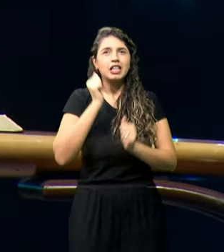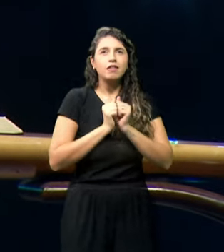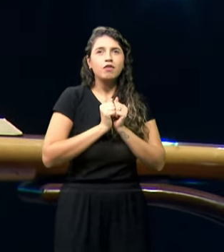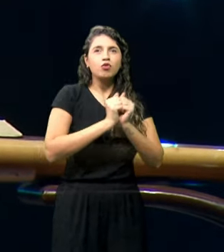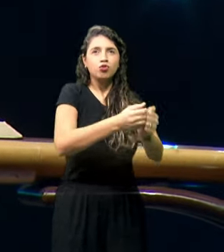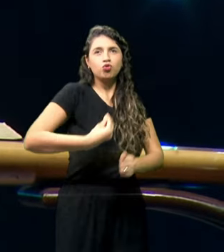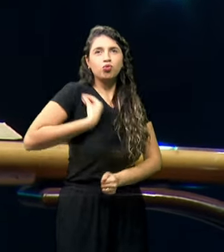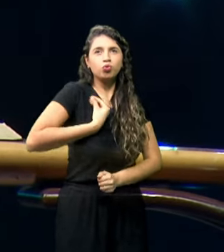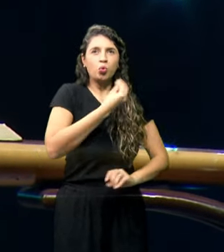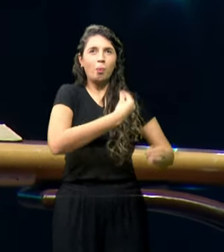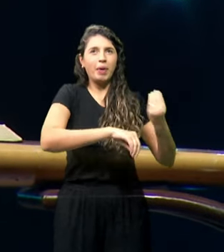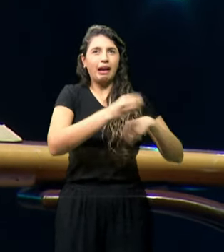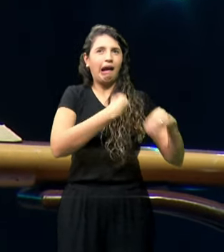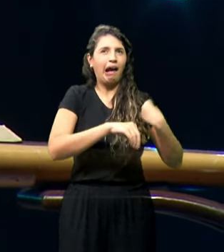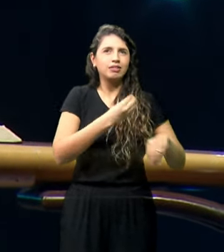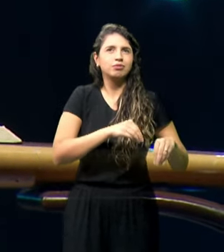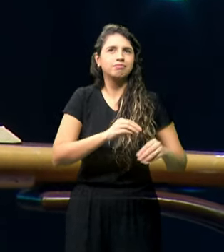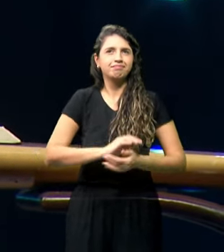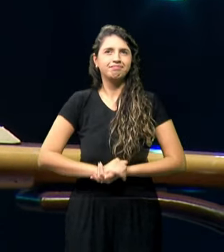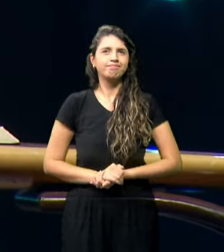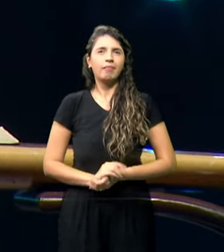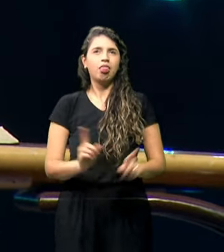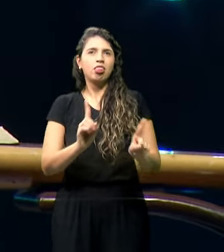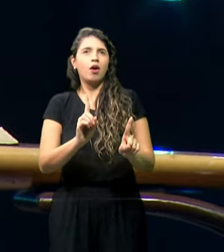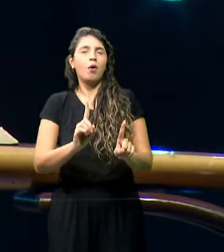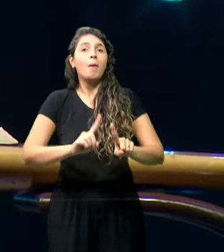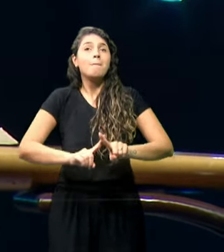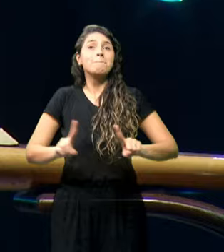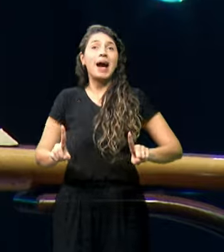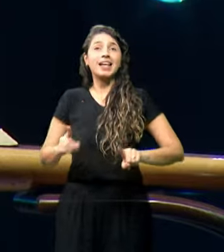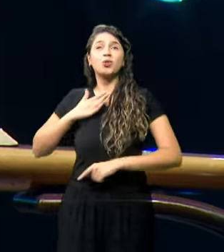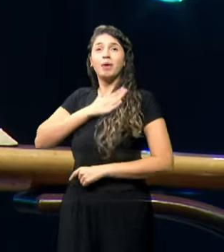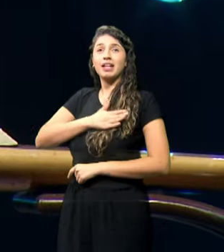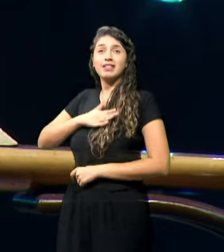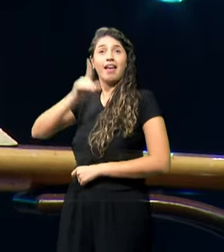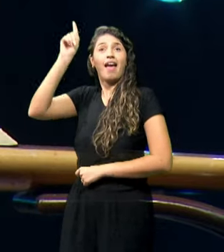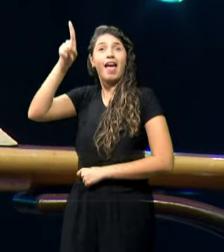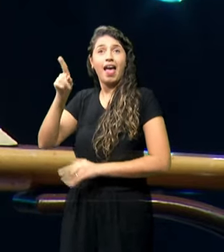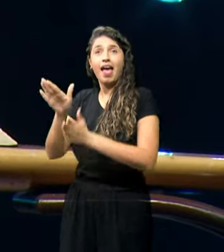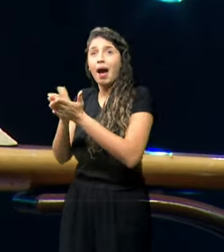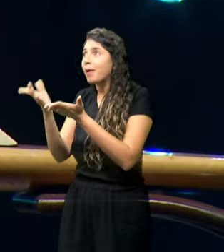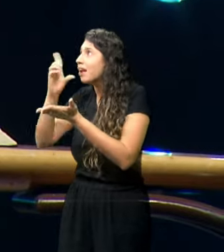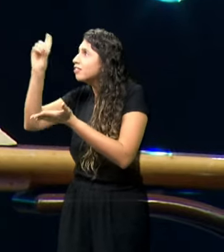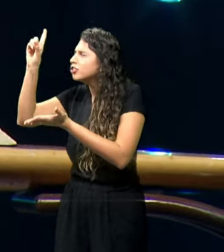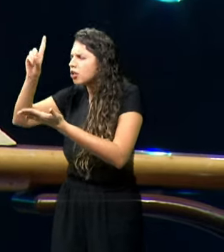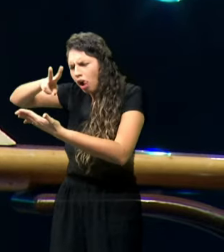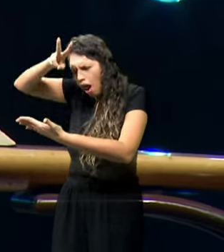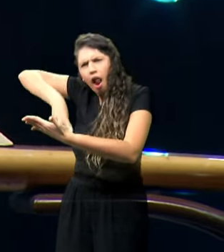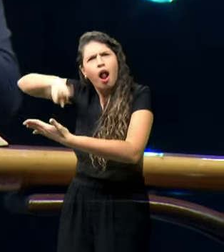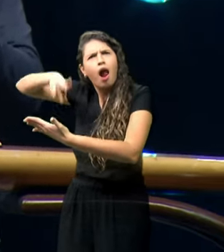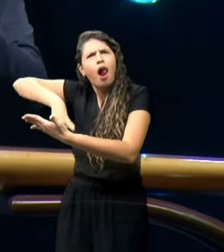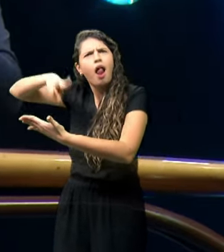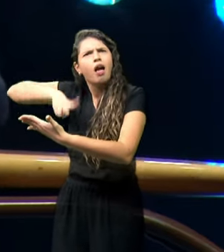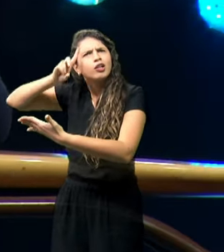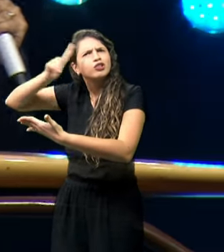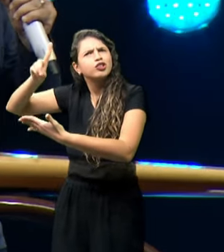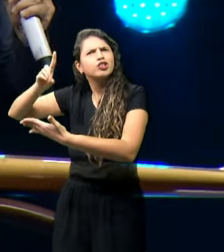pecadores, nem se assenta na roda dos escarnecedores. Antes tem o seu prazer na lei do Senhor e na sua lei medita de dia e de noite. Você já viu?